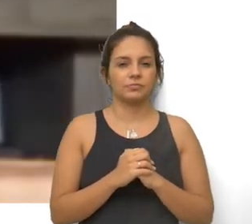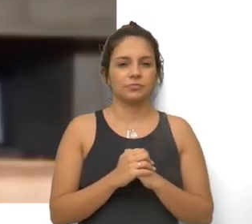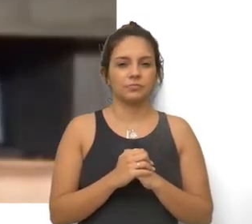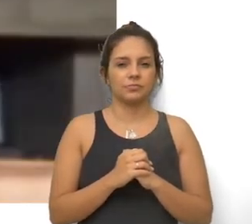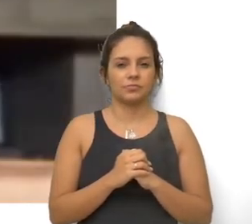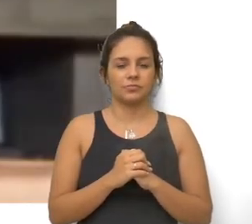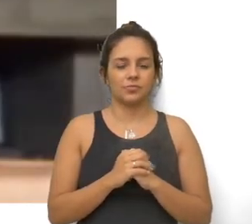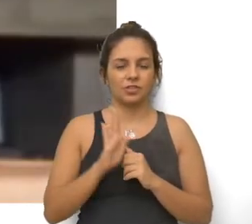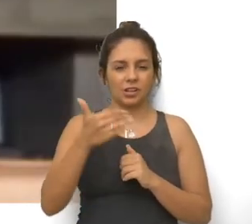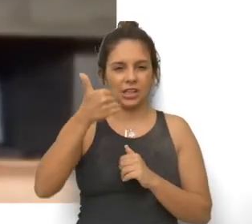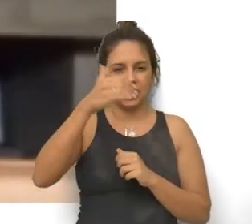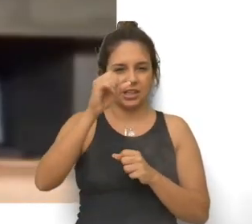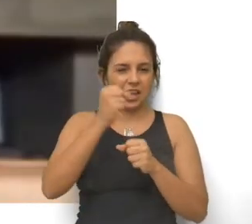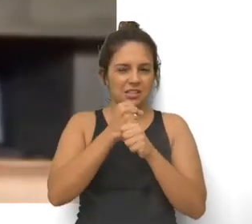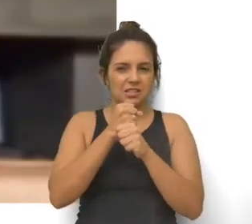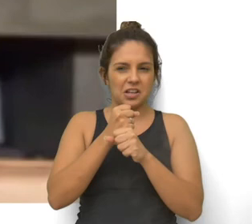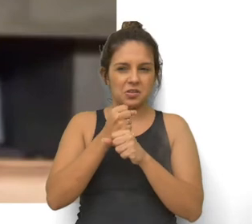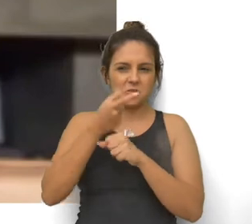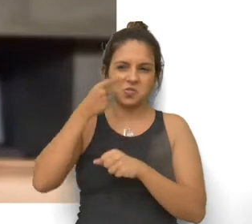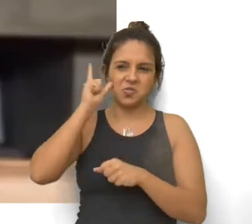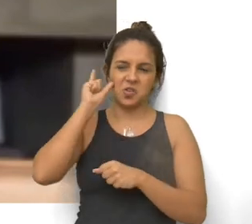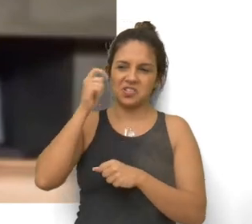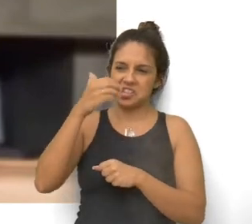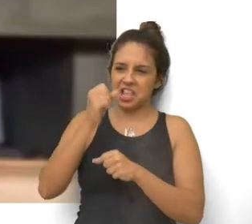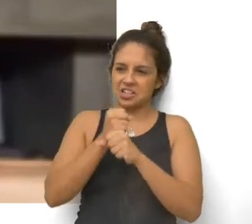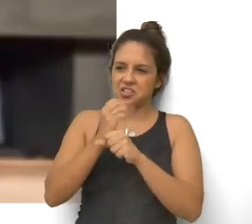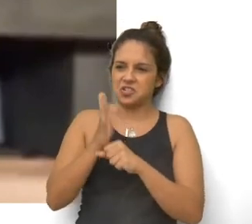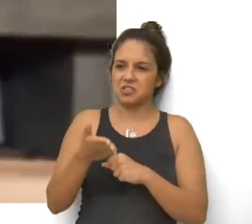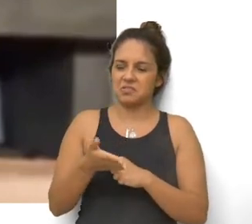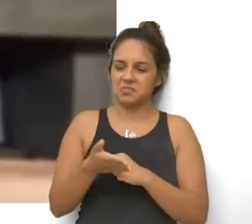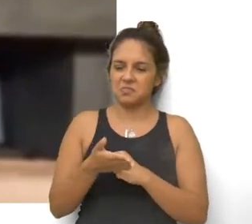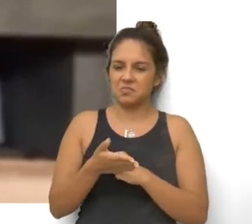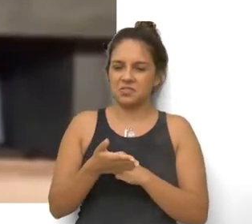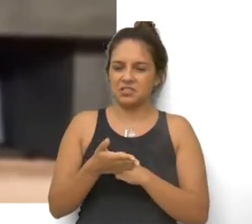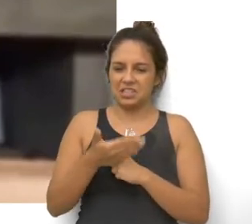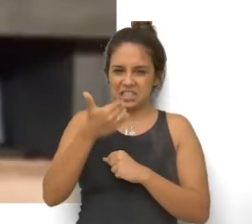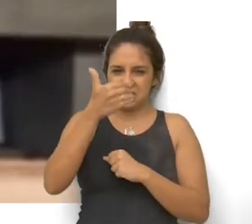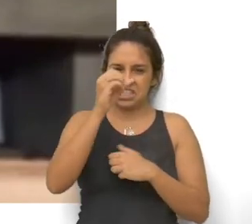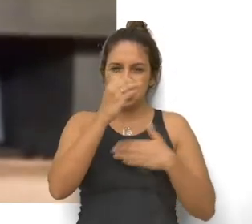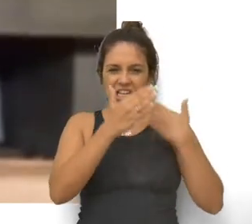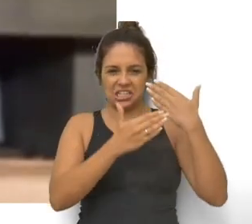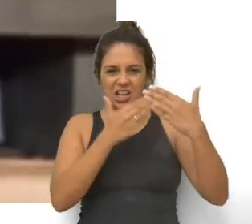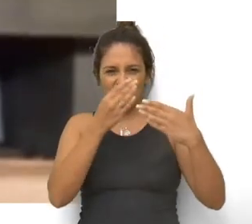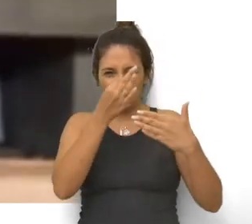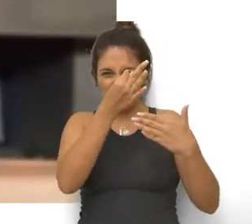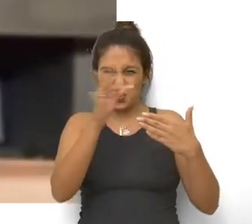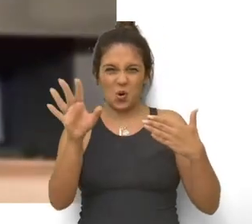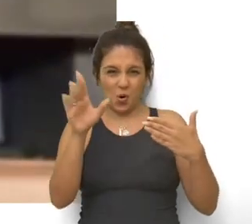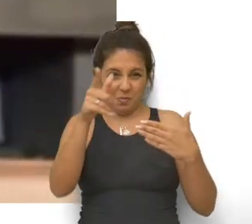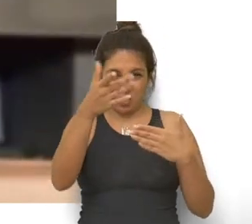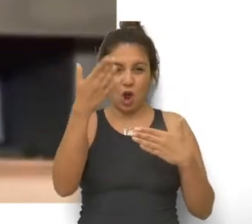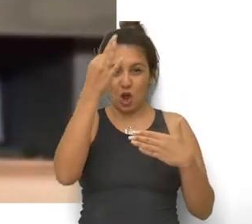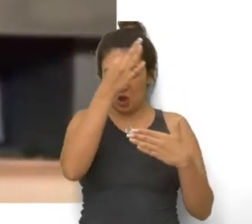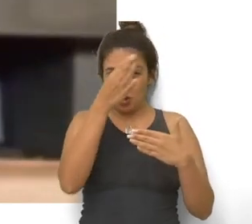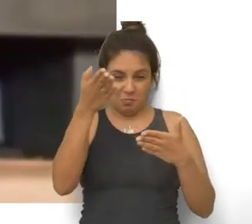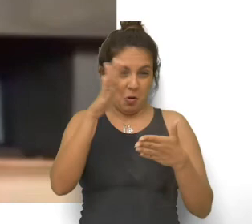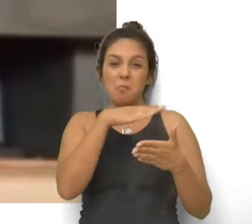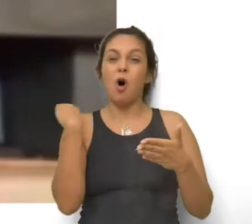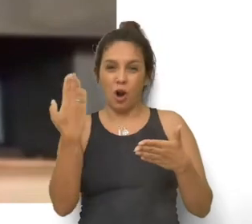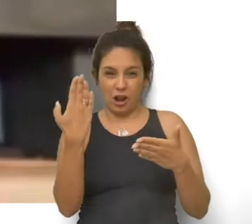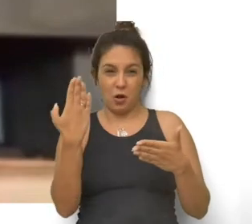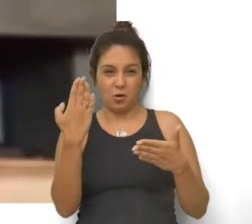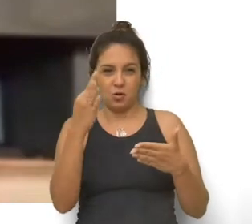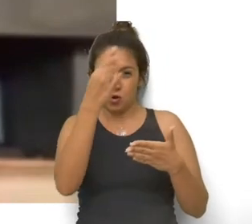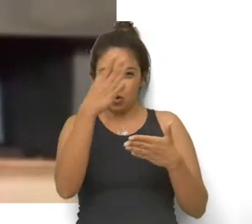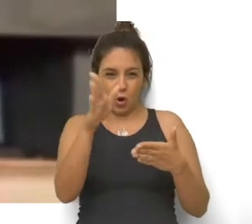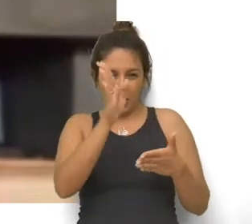fez 10 anos outro dia. É claro que em 10 anos a dor que você guardava na primeira prateleira, que pulava